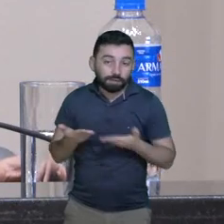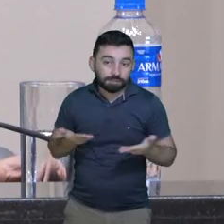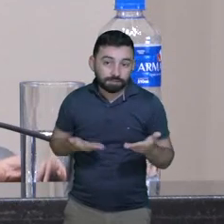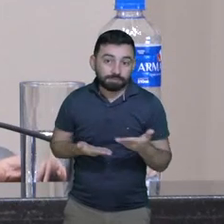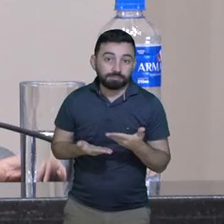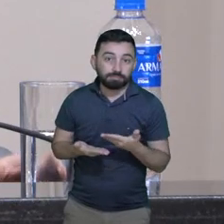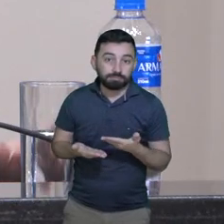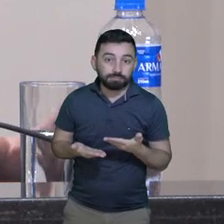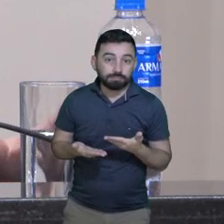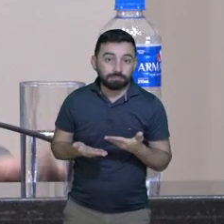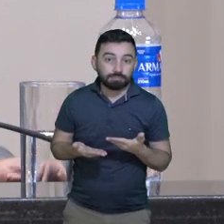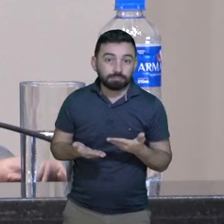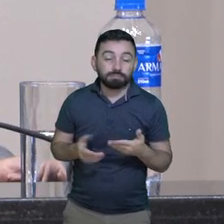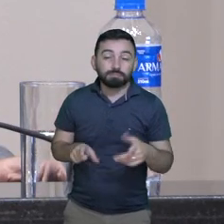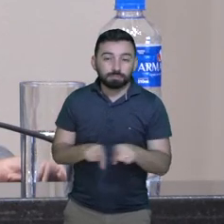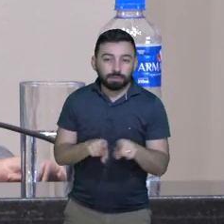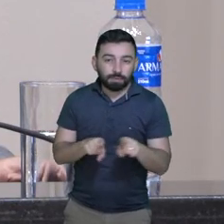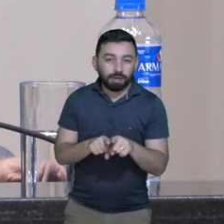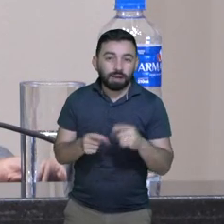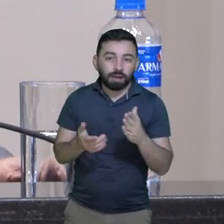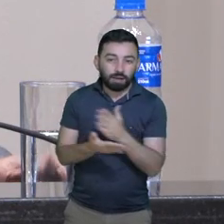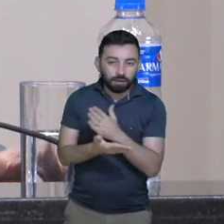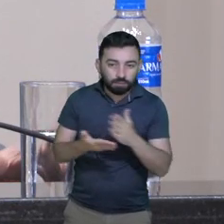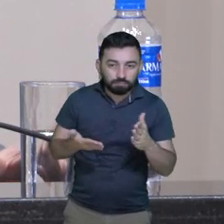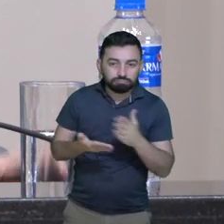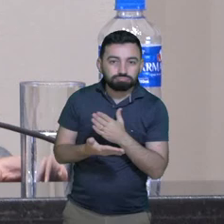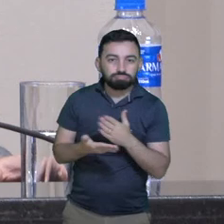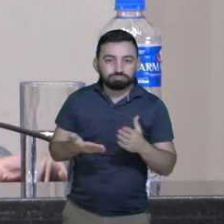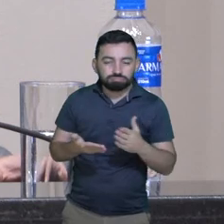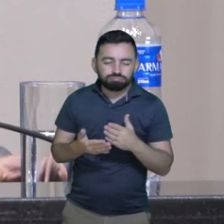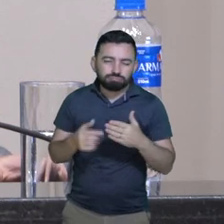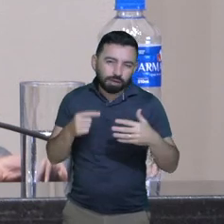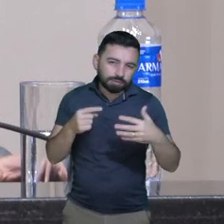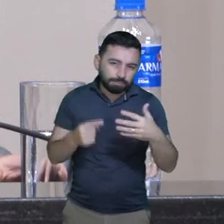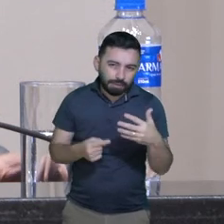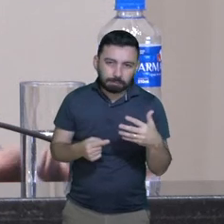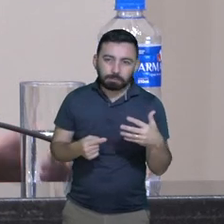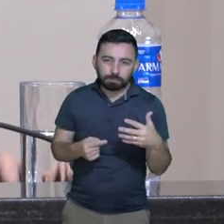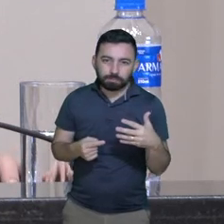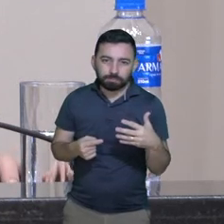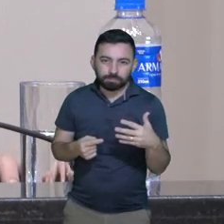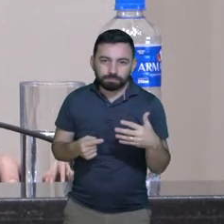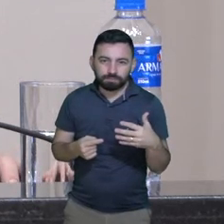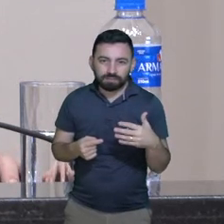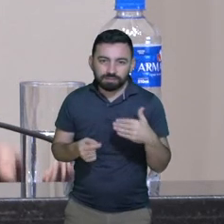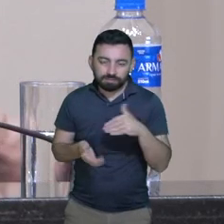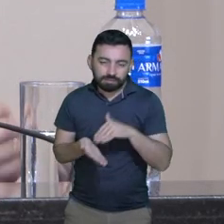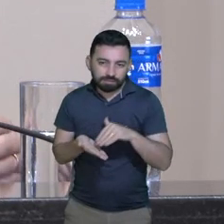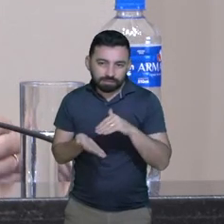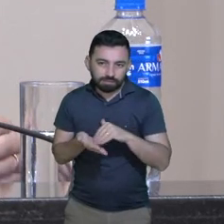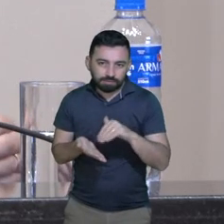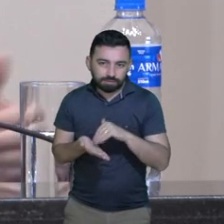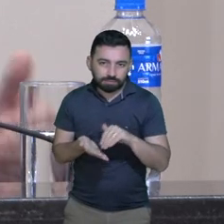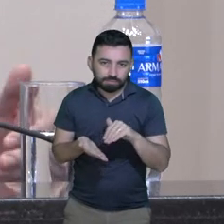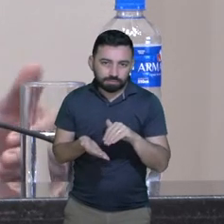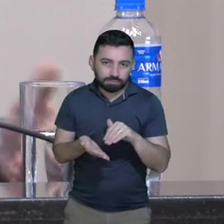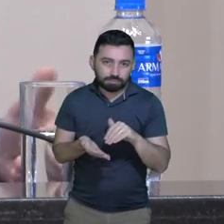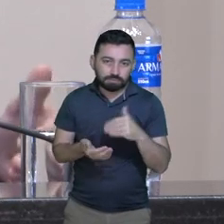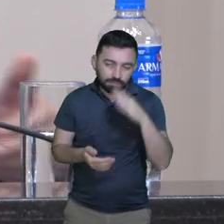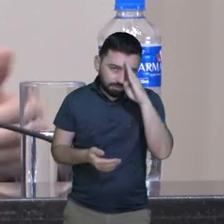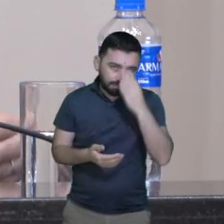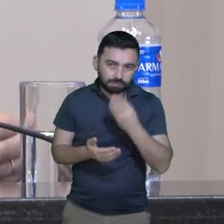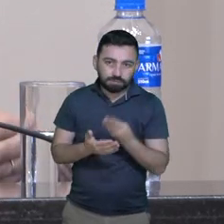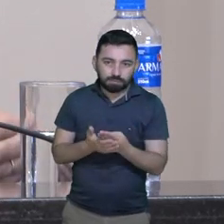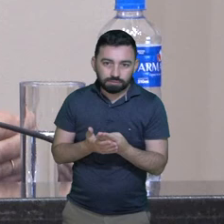eh também algumas eh alguns aspectos né que enquanto secretaria eh acreditamos